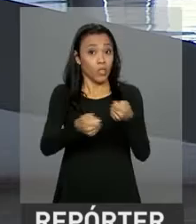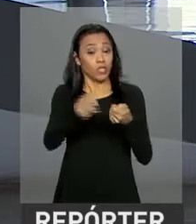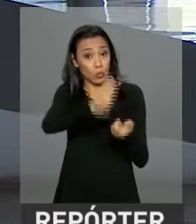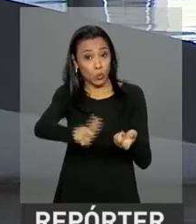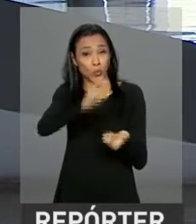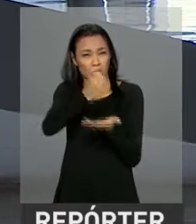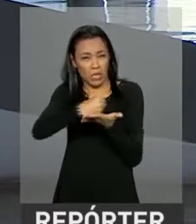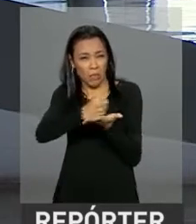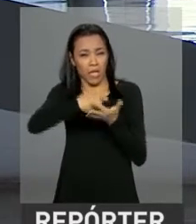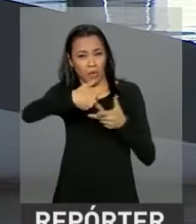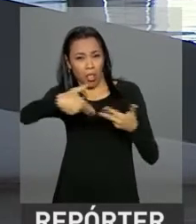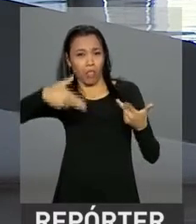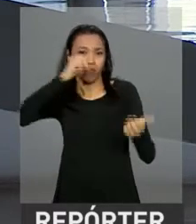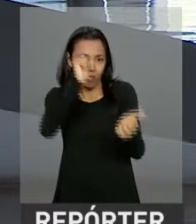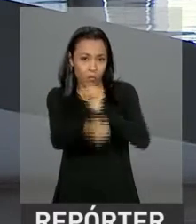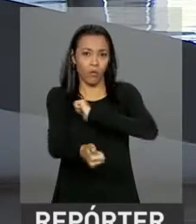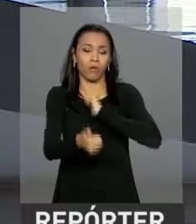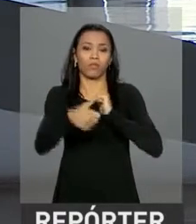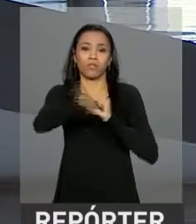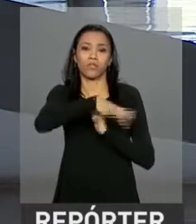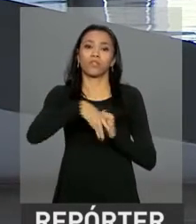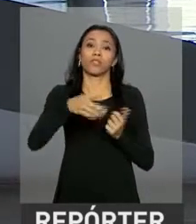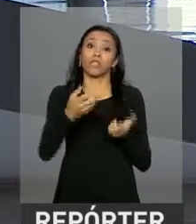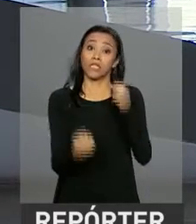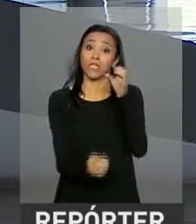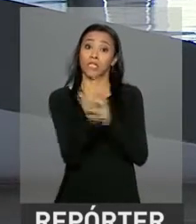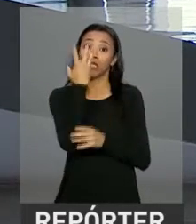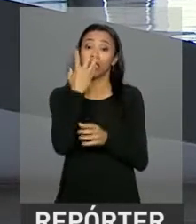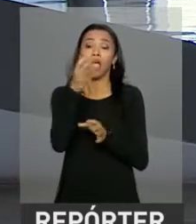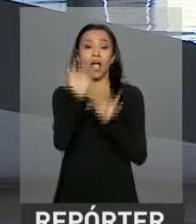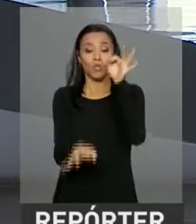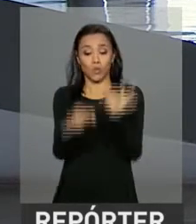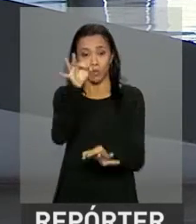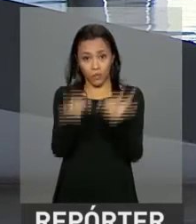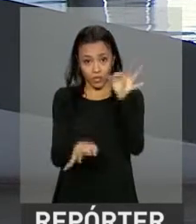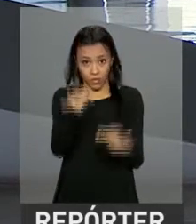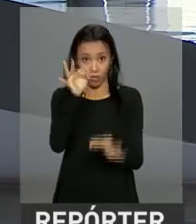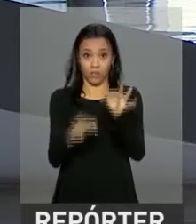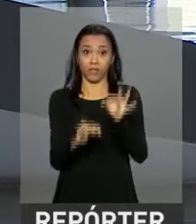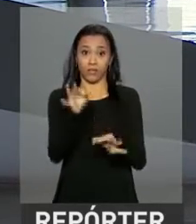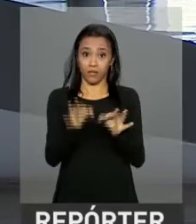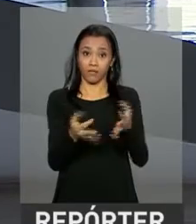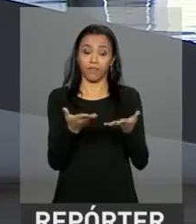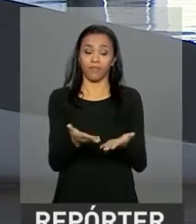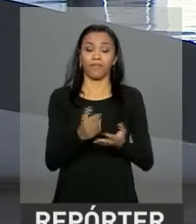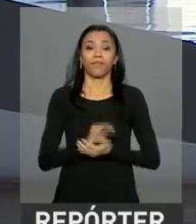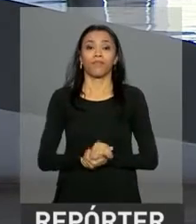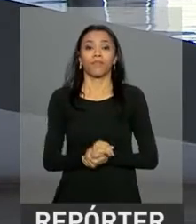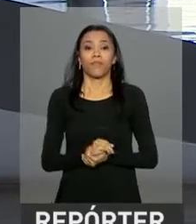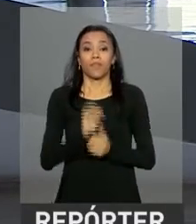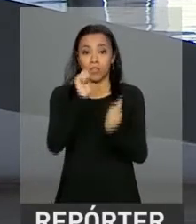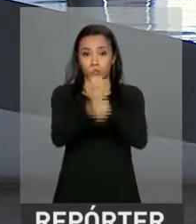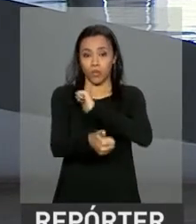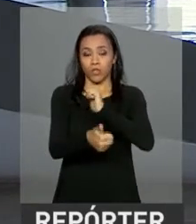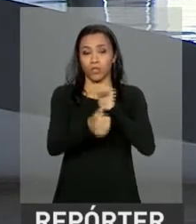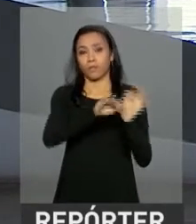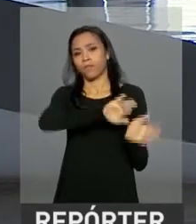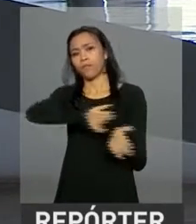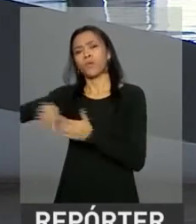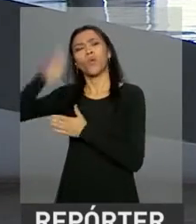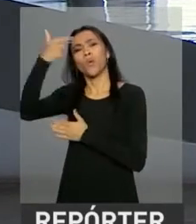Brasil, cria inclusive a justiça desportiva antidopagem. Agora, mudando um pouco de assunto, Daniele, falando